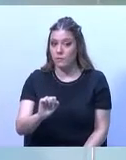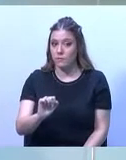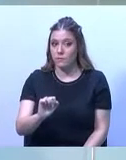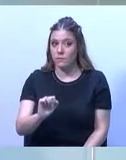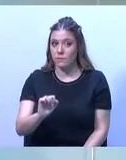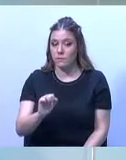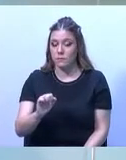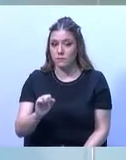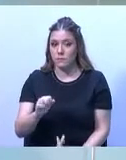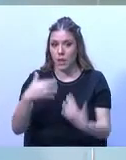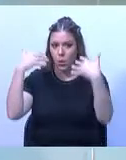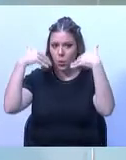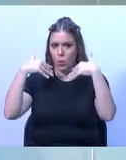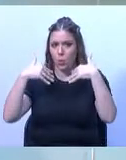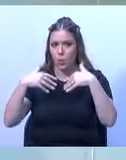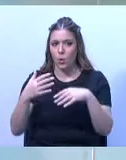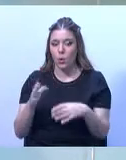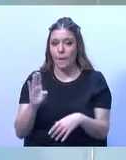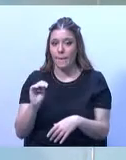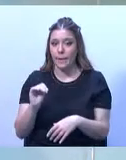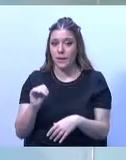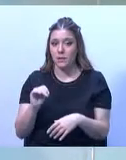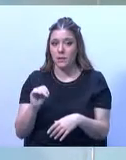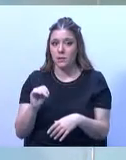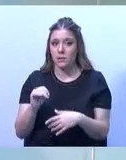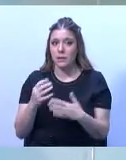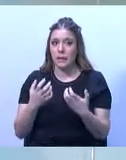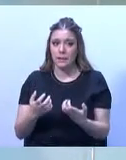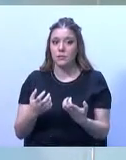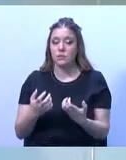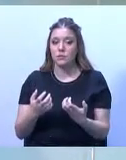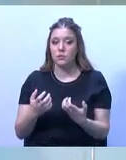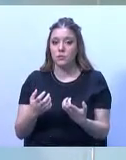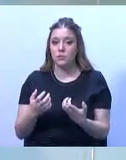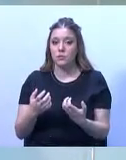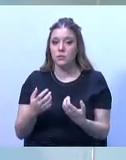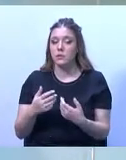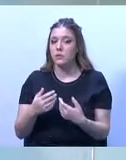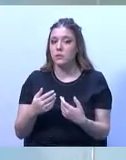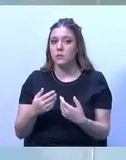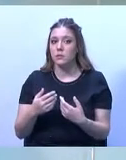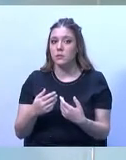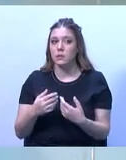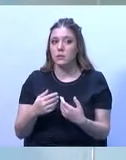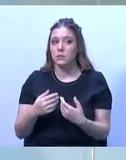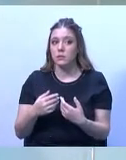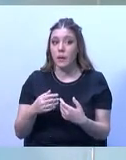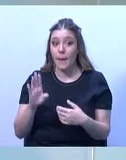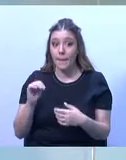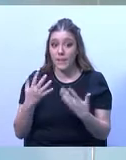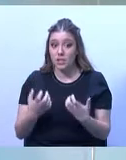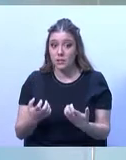Margarida transpira muito pelos pés? Os pés quentes. Desculpa? Tanto no inverno como no verão. Pés